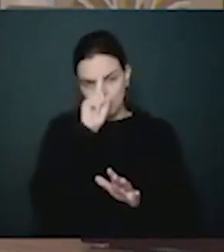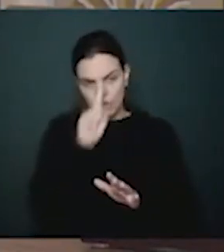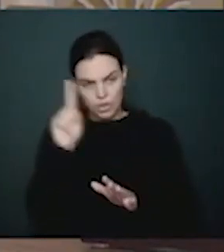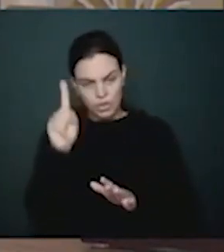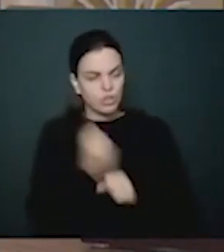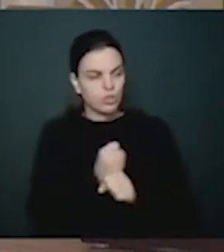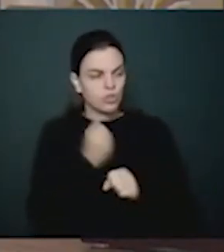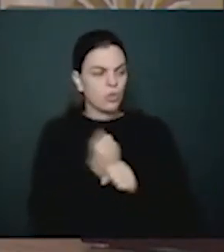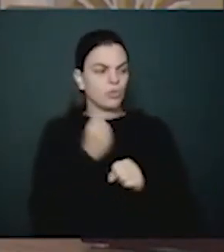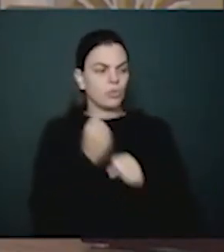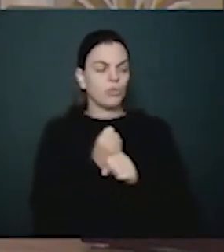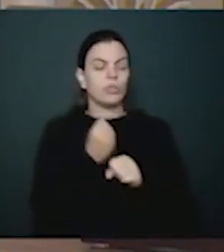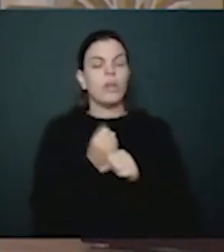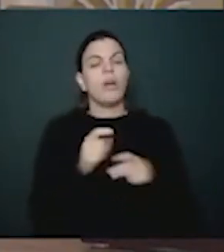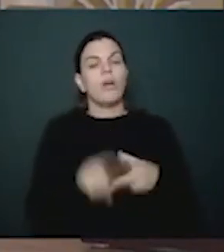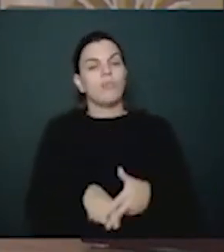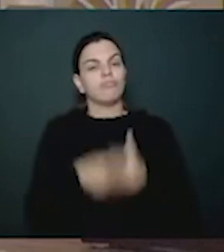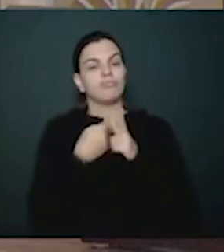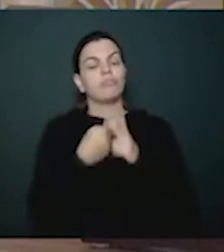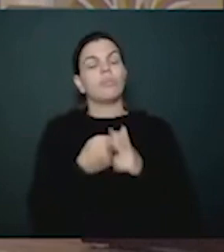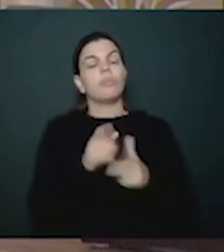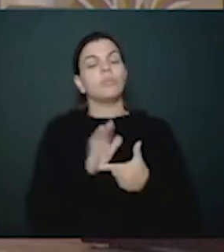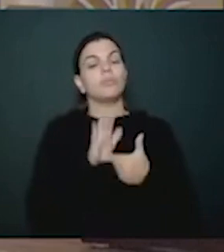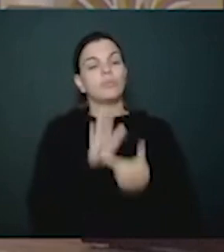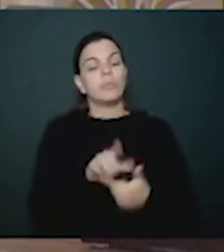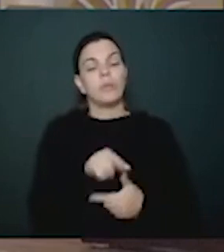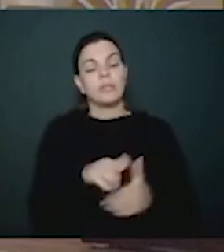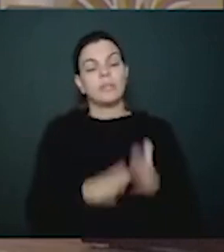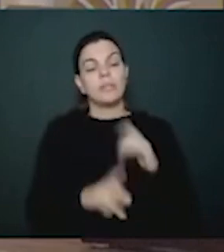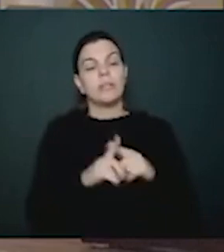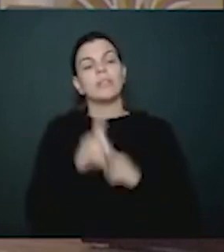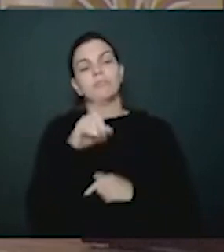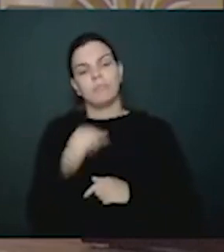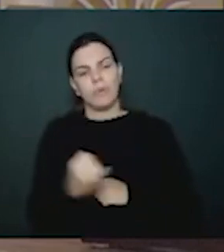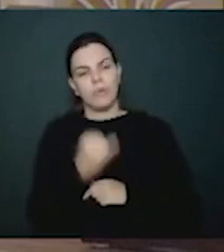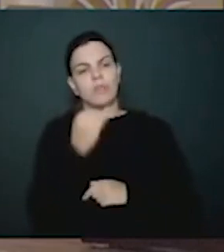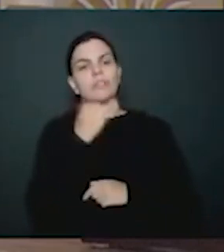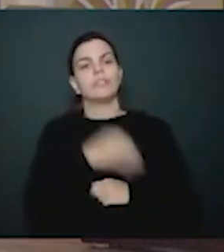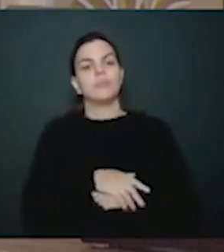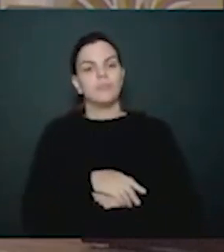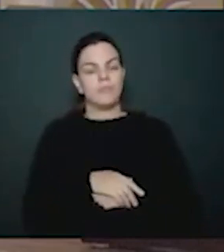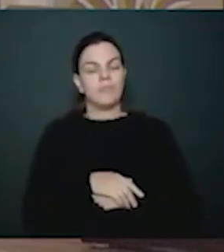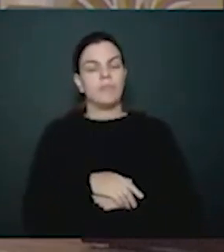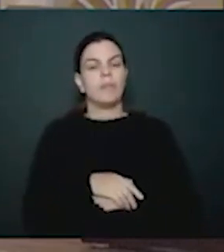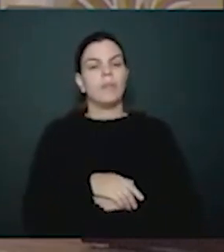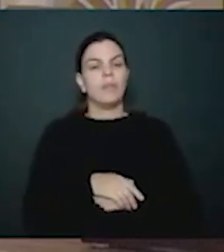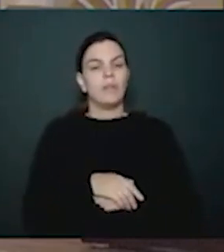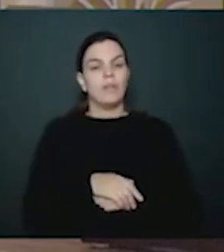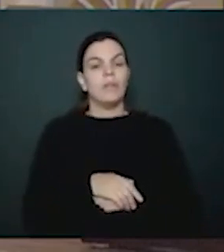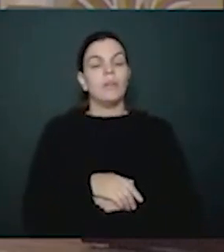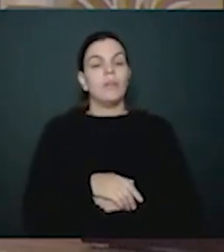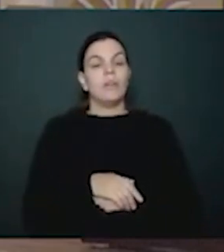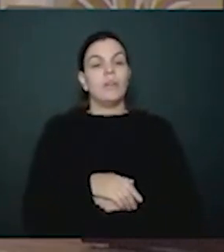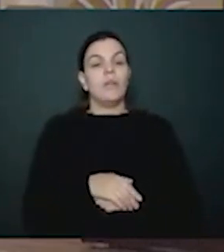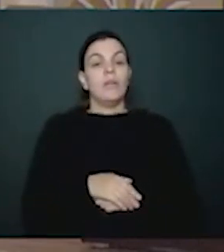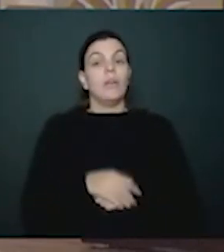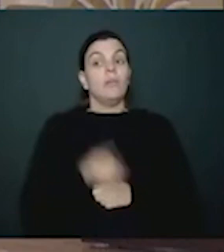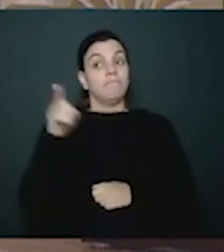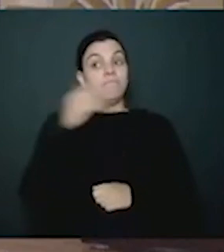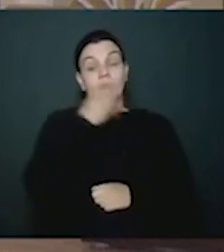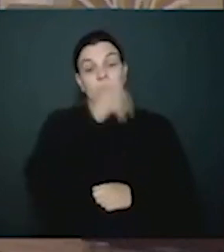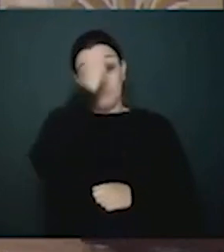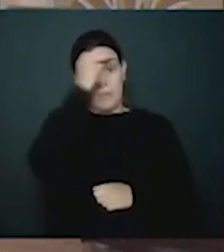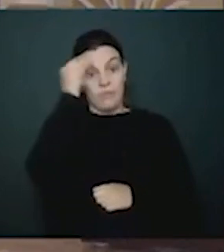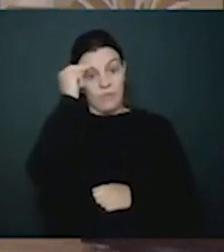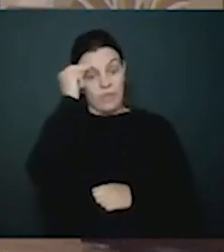importância da igreja. A igreja, abro aspas, palavras do prefeito, a igreja do nosso Senhor